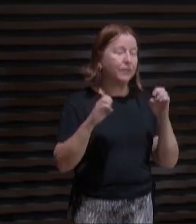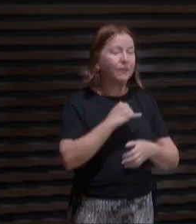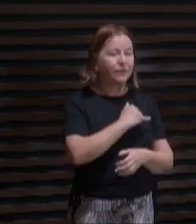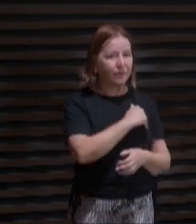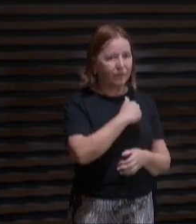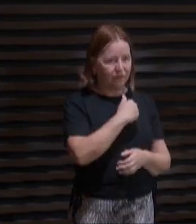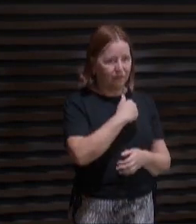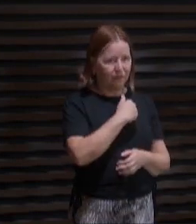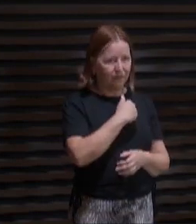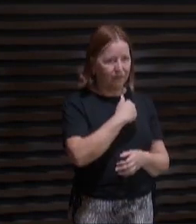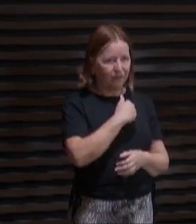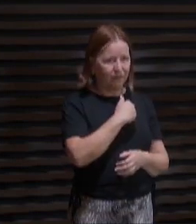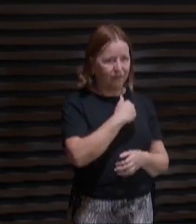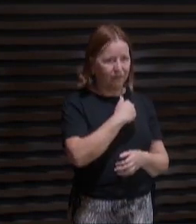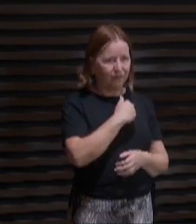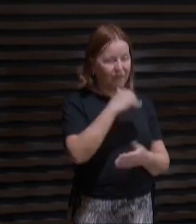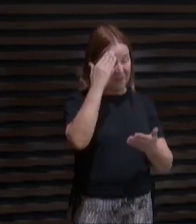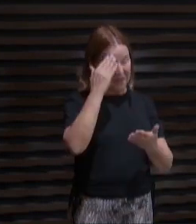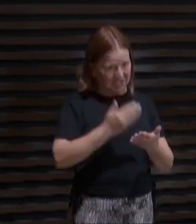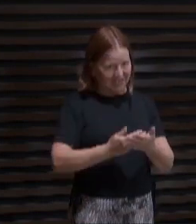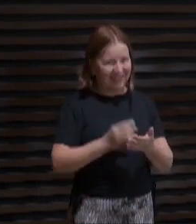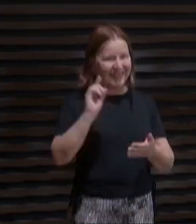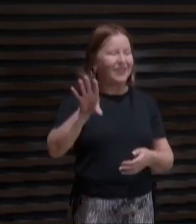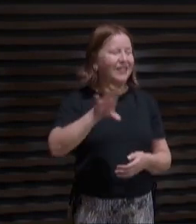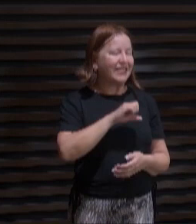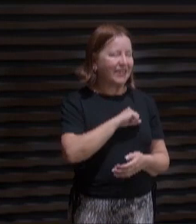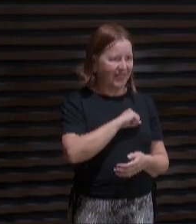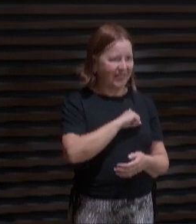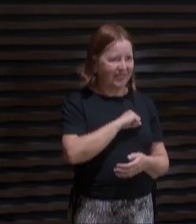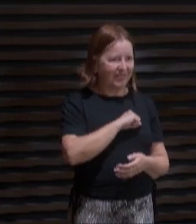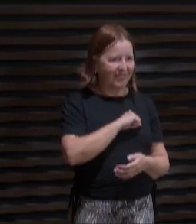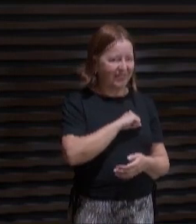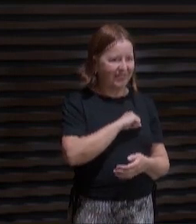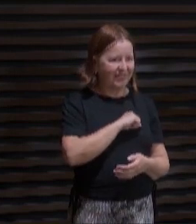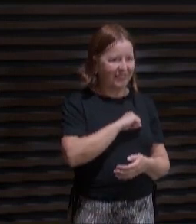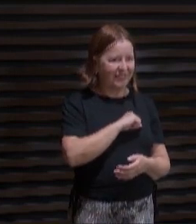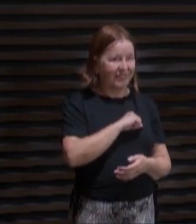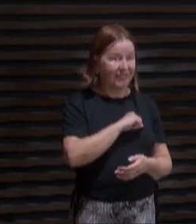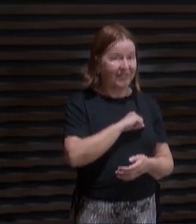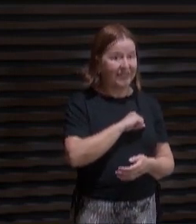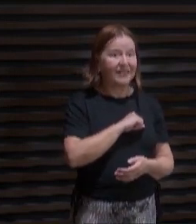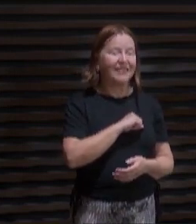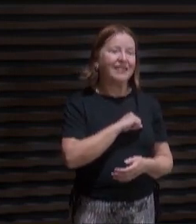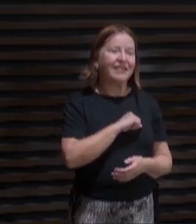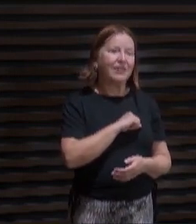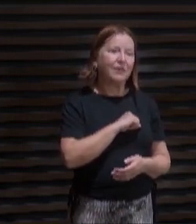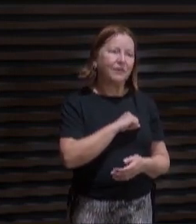se considerava um amado de Deus e tinha tomado posse disto.